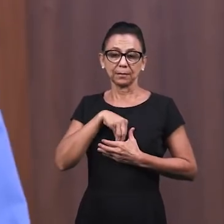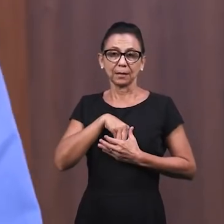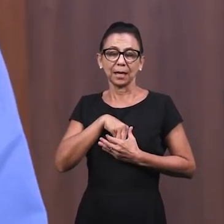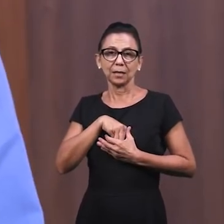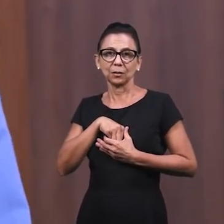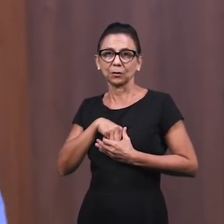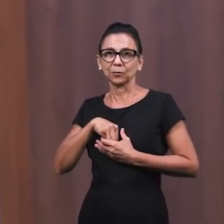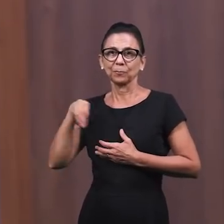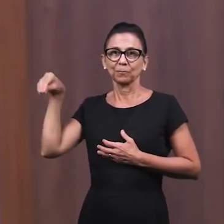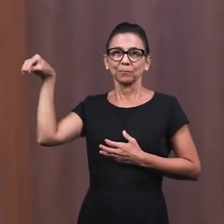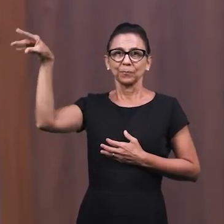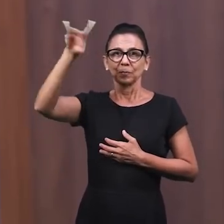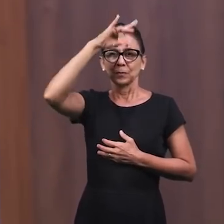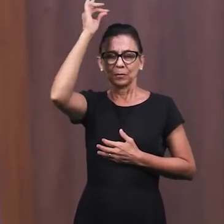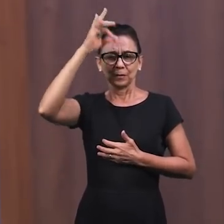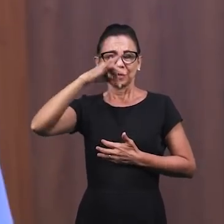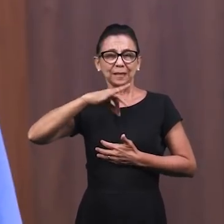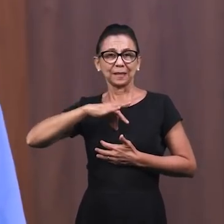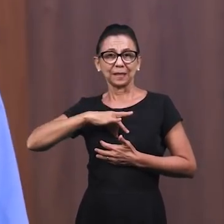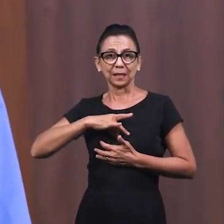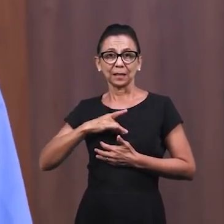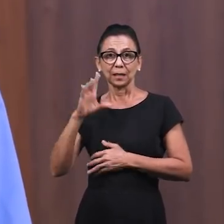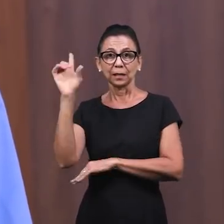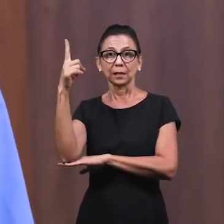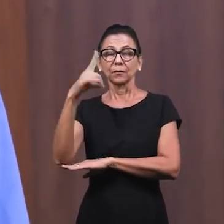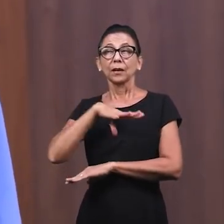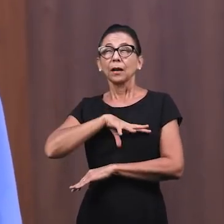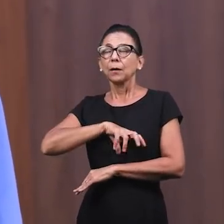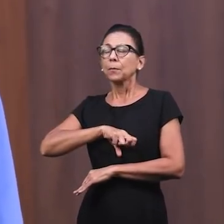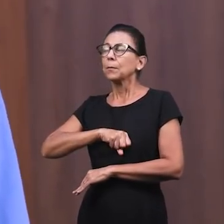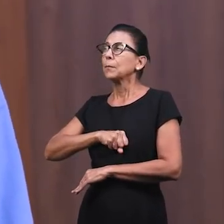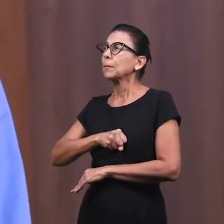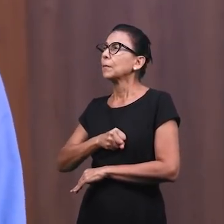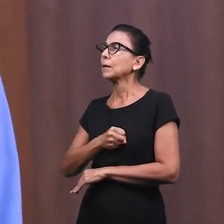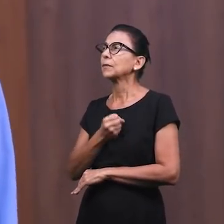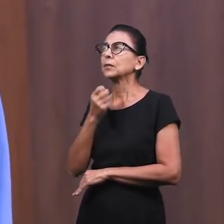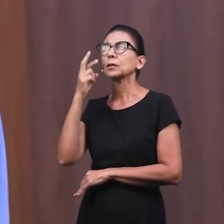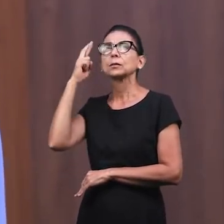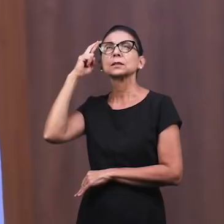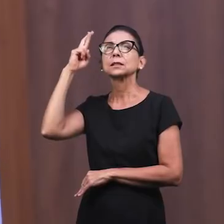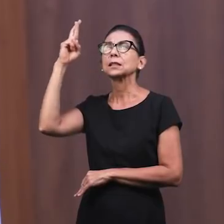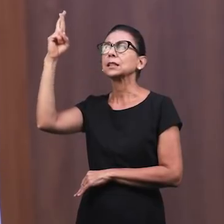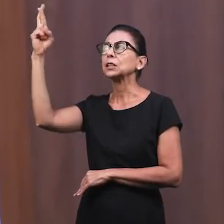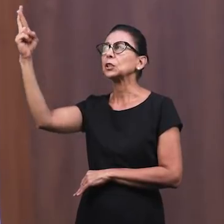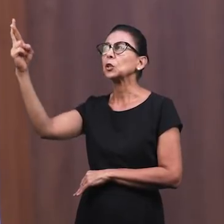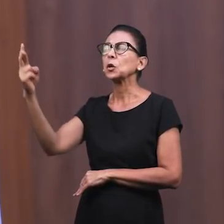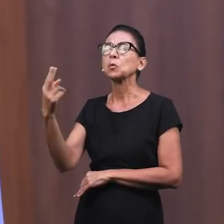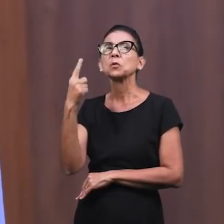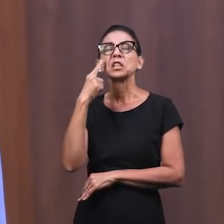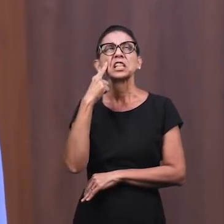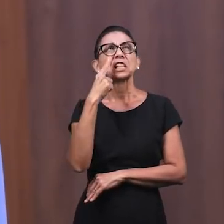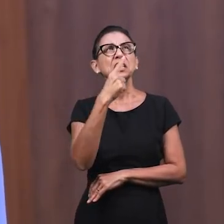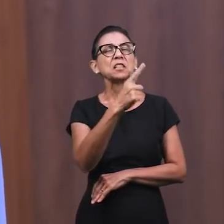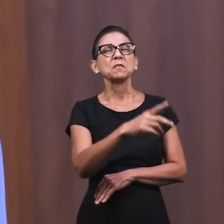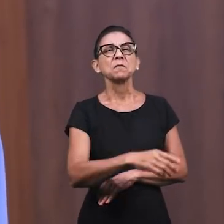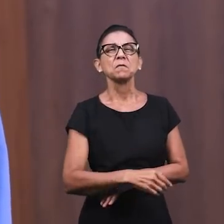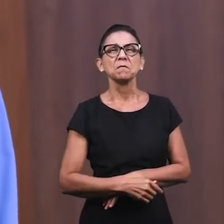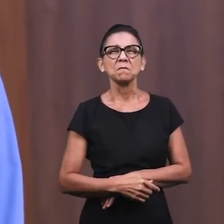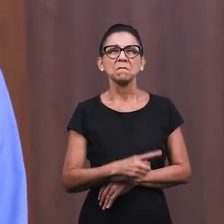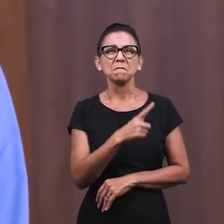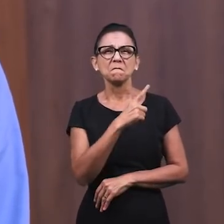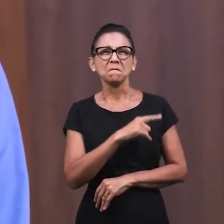do Senhor, cheio de vontade. Ele amava tanto ao Senhor que ele ficou indignado com aquele incircunciso, o